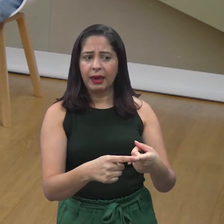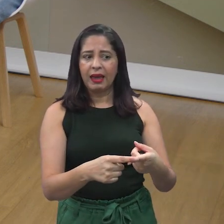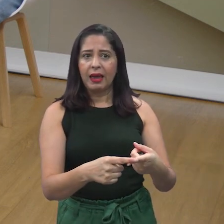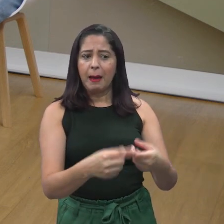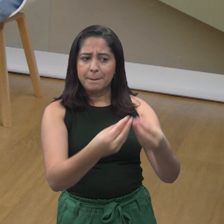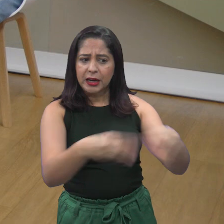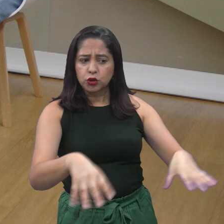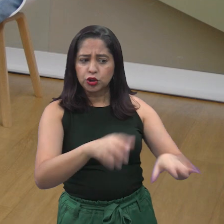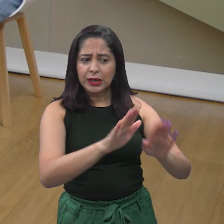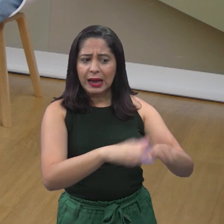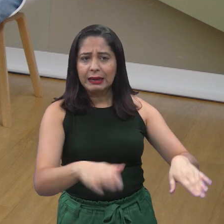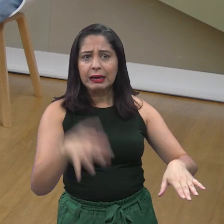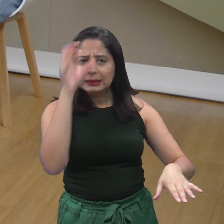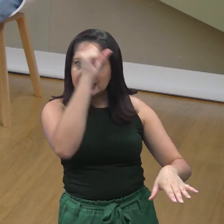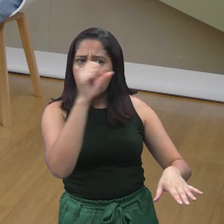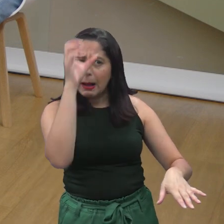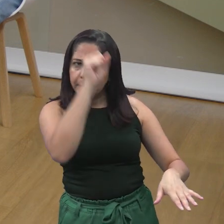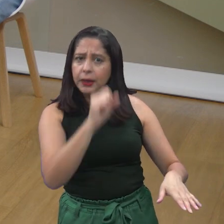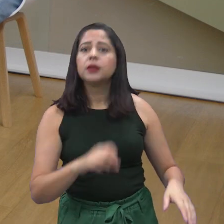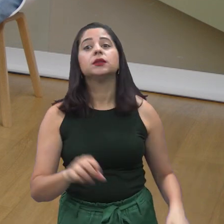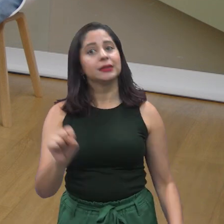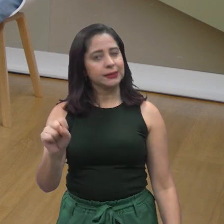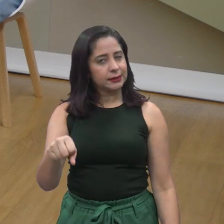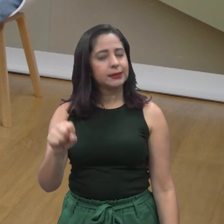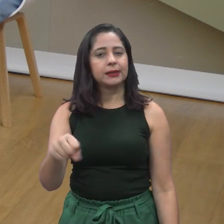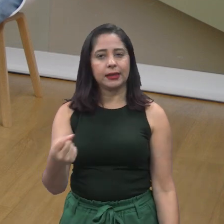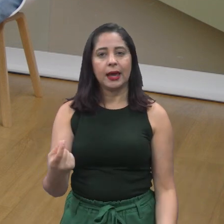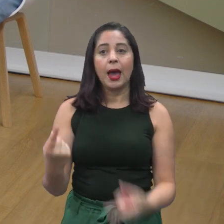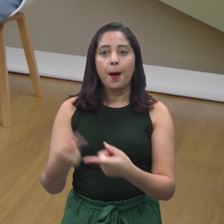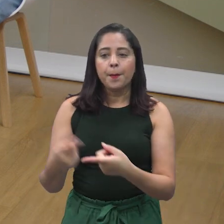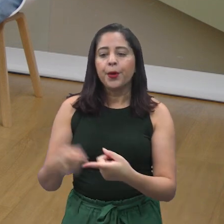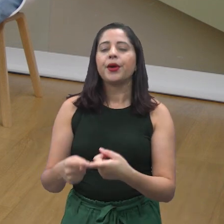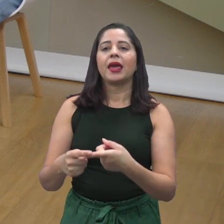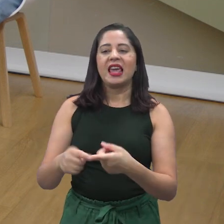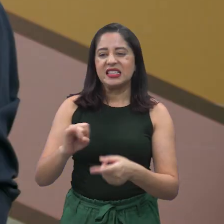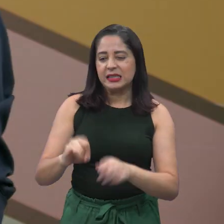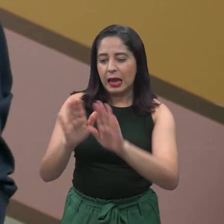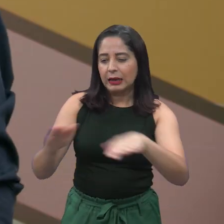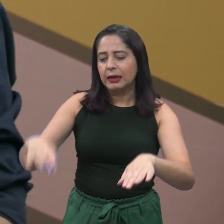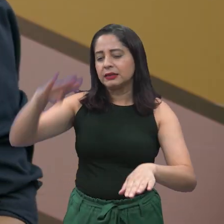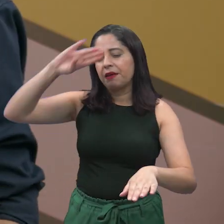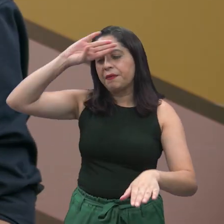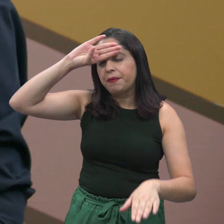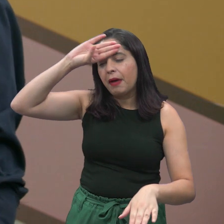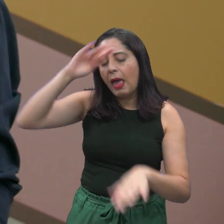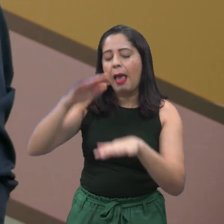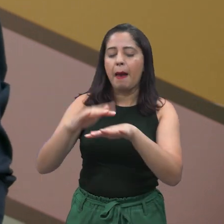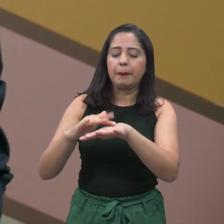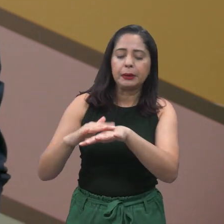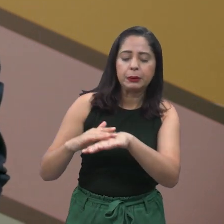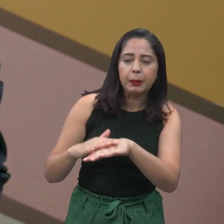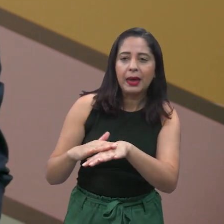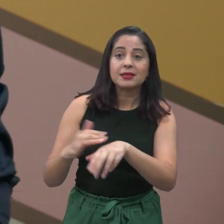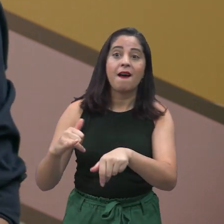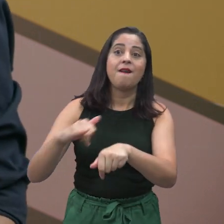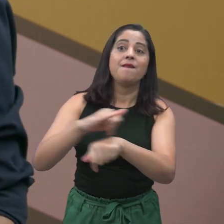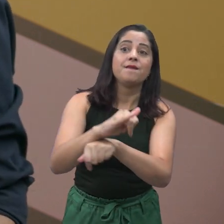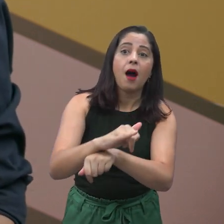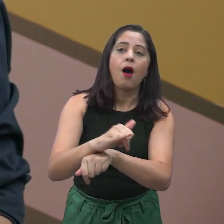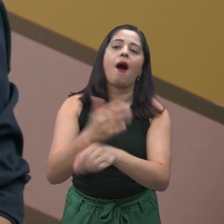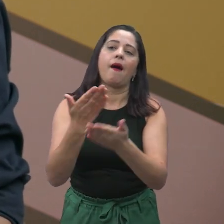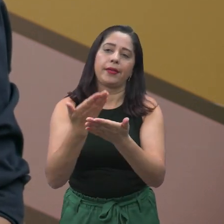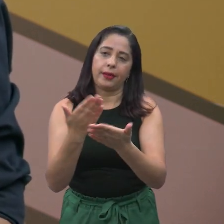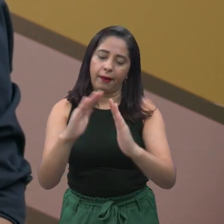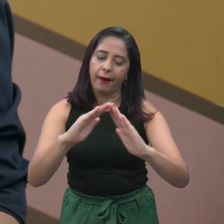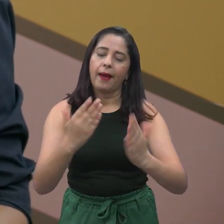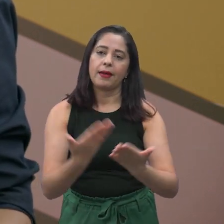aprendizado dos pequenos, né? Sim, principalmente, não somente pela situação de febre, de estar doente, de ter que se afastar das atividades escolares quando a criança